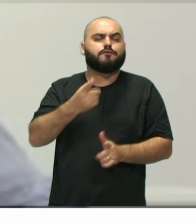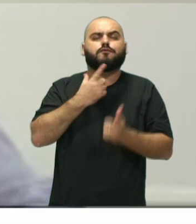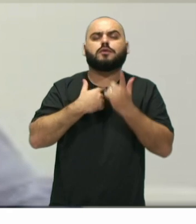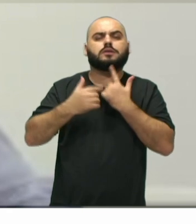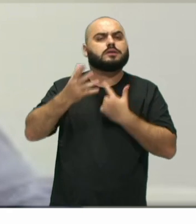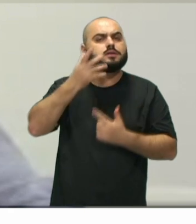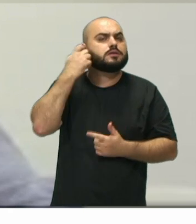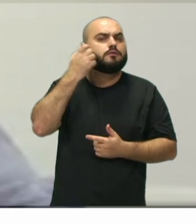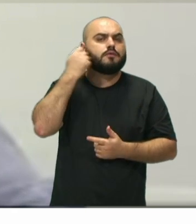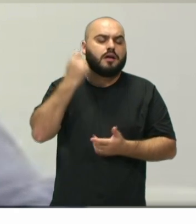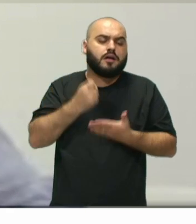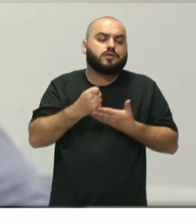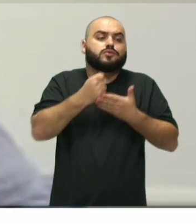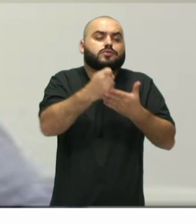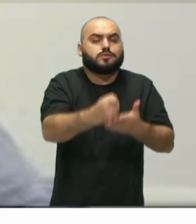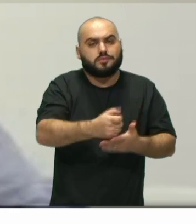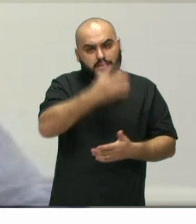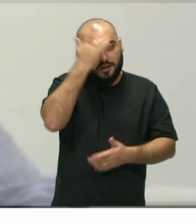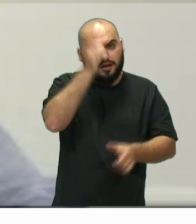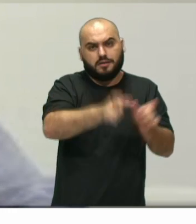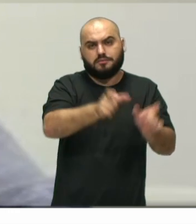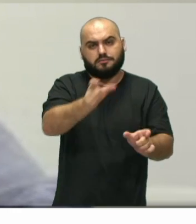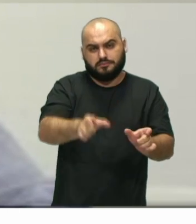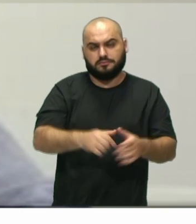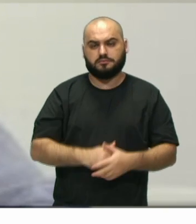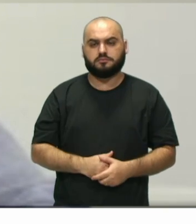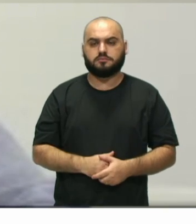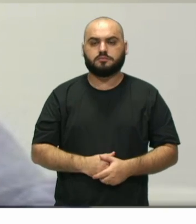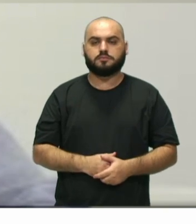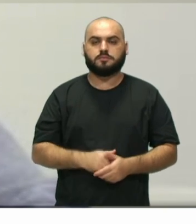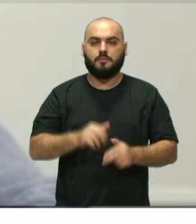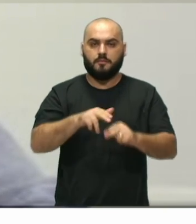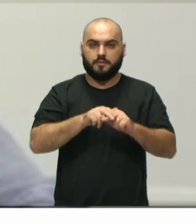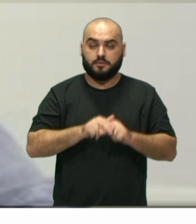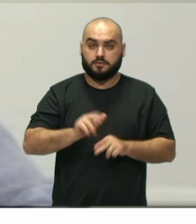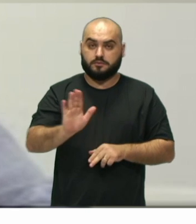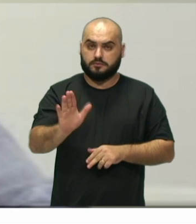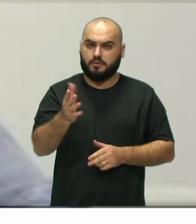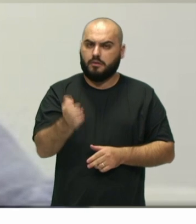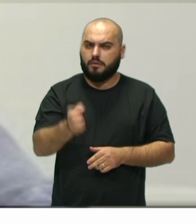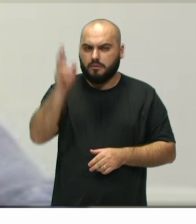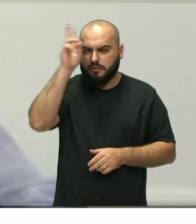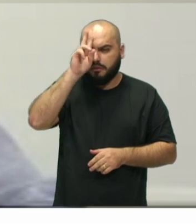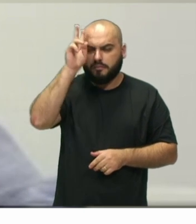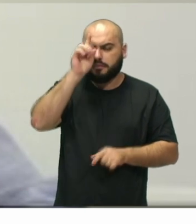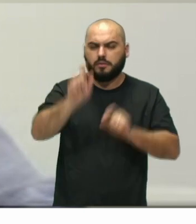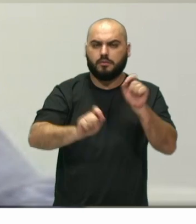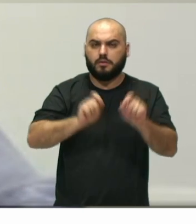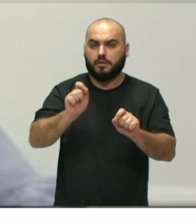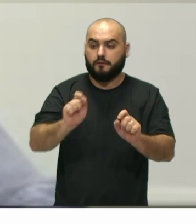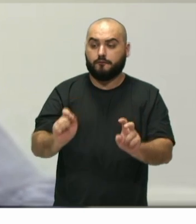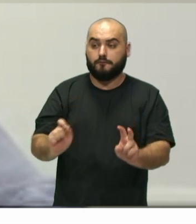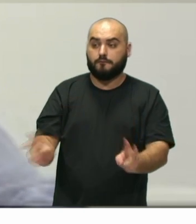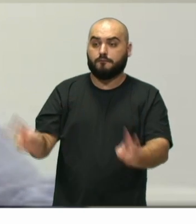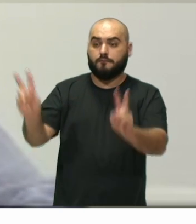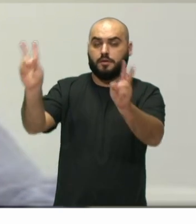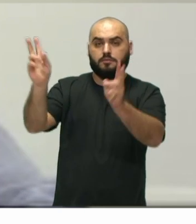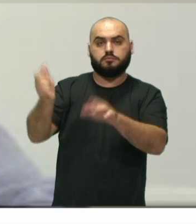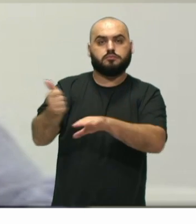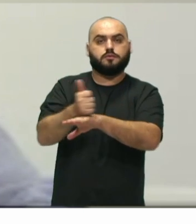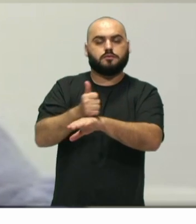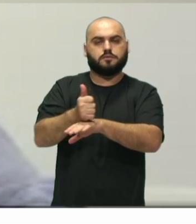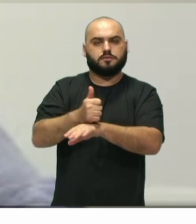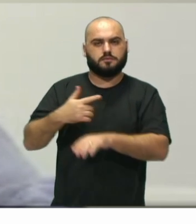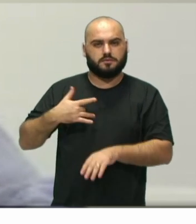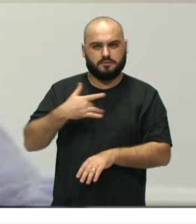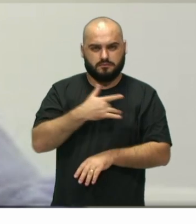de ajudar as pessoas, né? Então, nesse momento aqui, eu quero relembrar da questão da valorização dos profissionais da saúde, dos profissionais de enfermagem que estão na